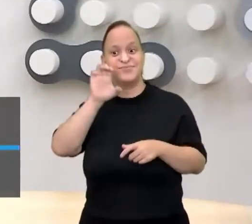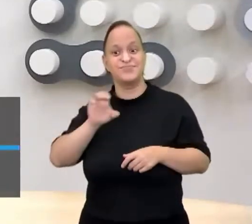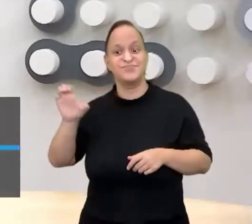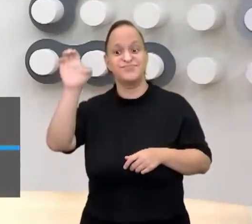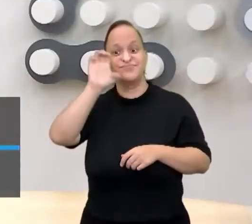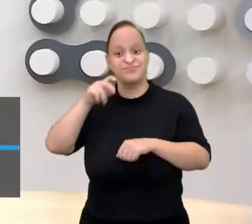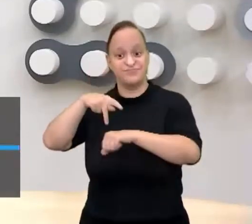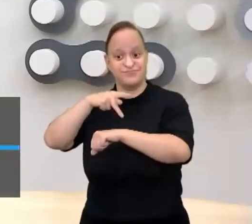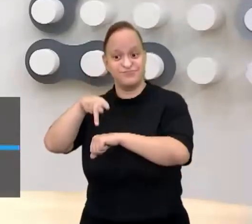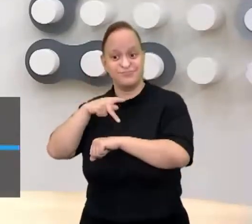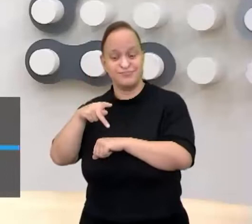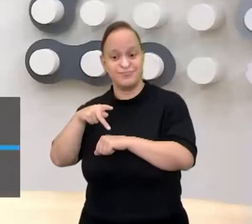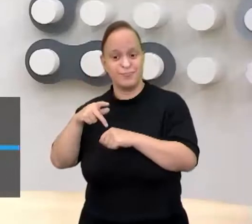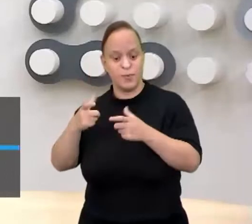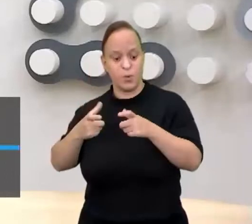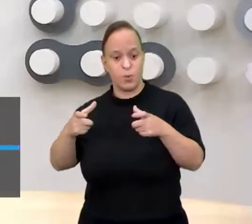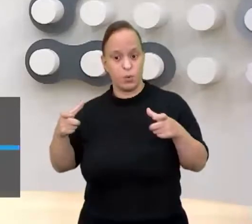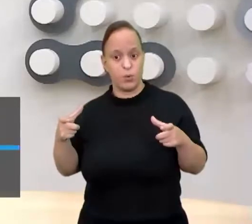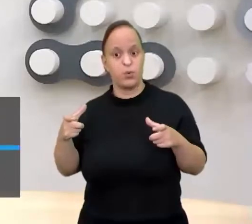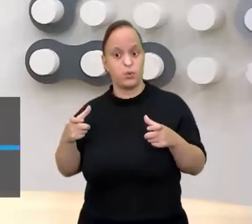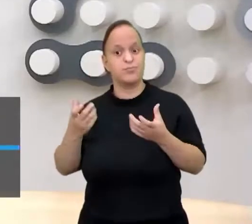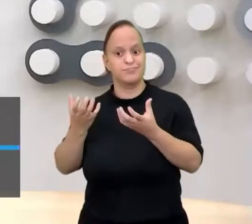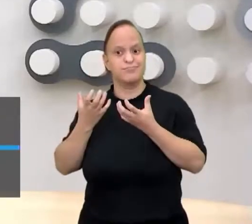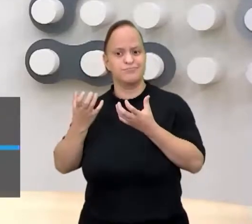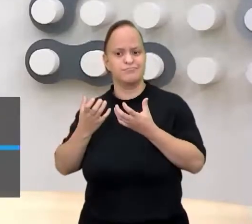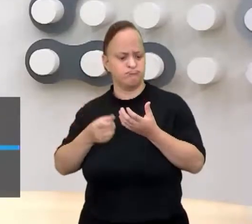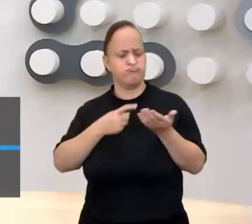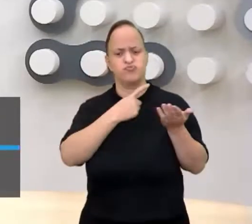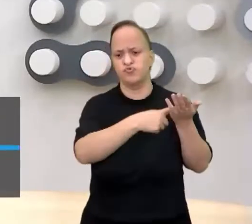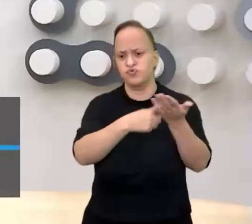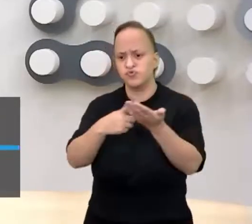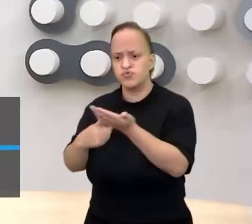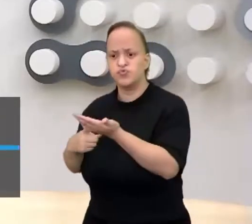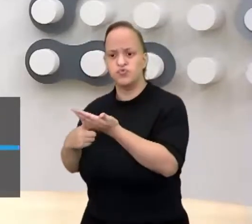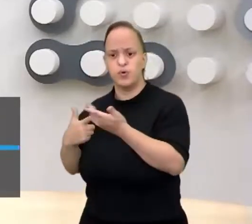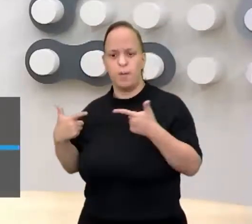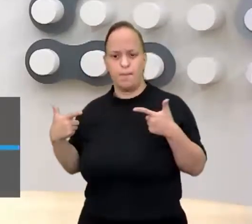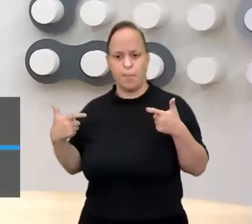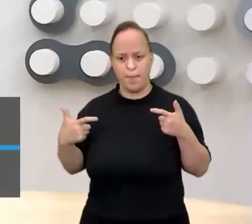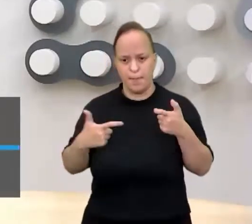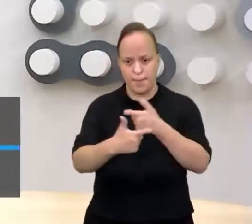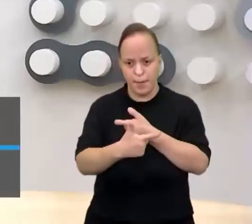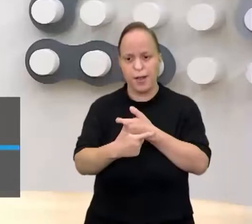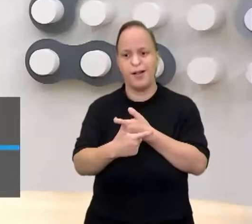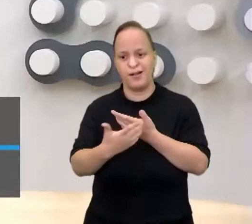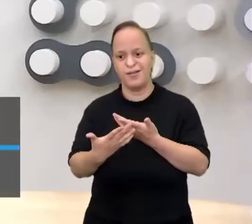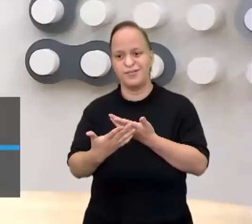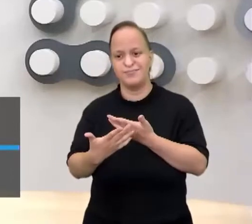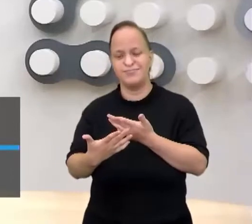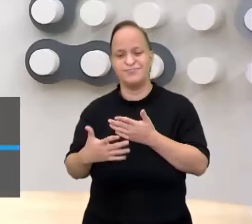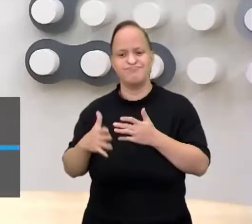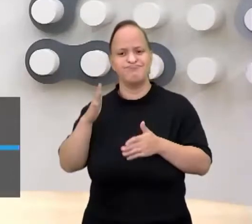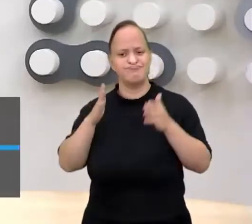fronteiras. Isso através de acordos, através de guerras. Aí, esse período, então, é um período